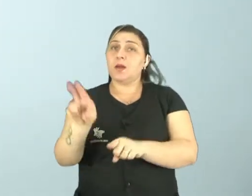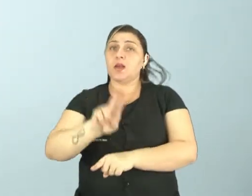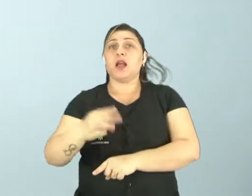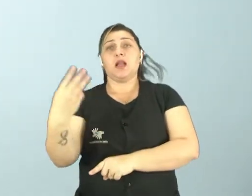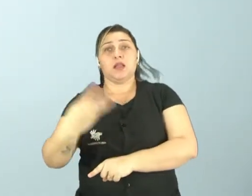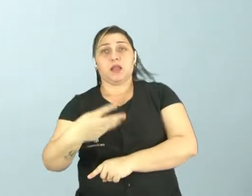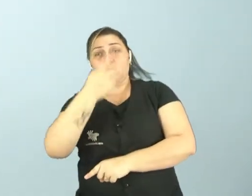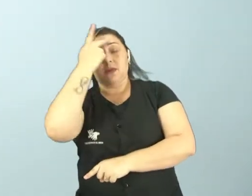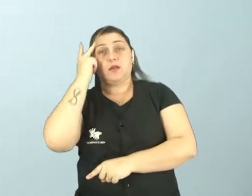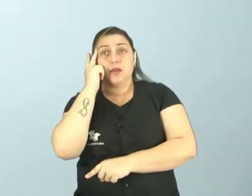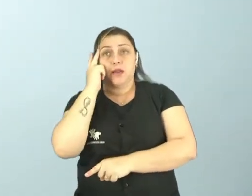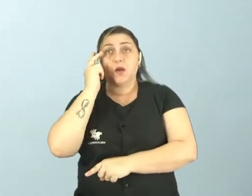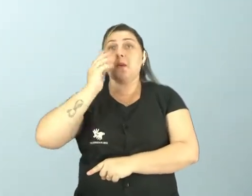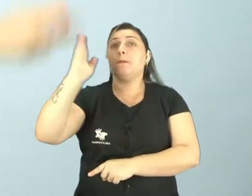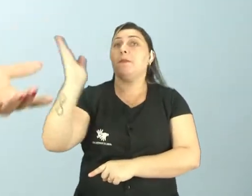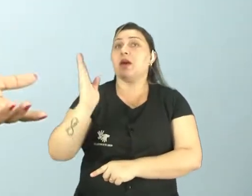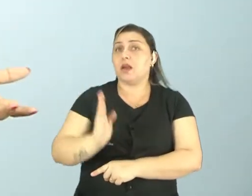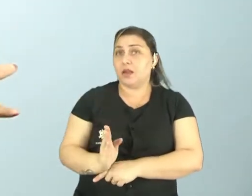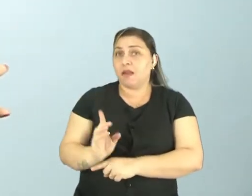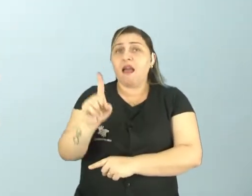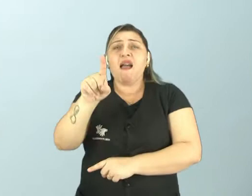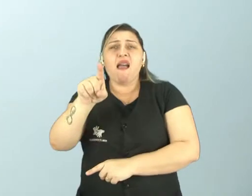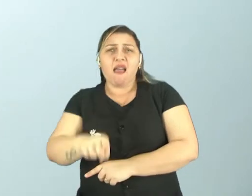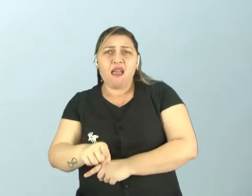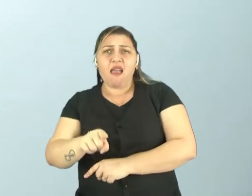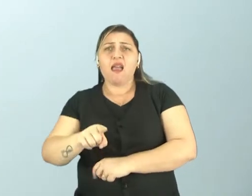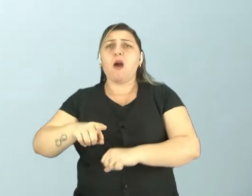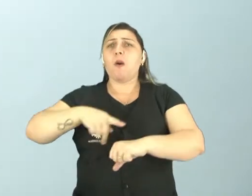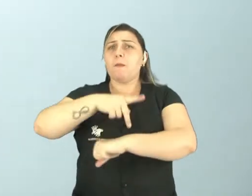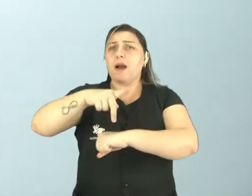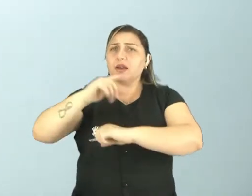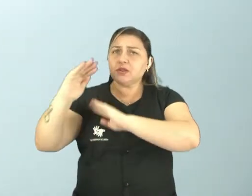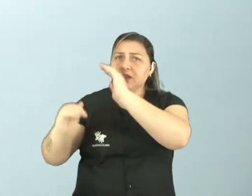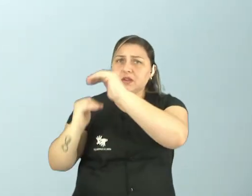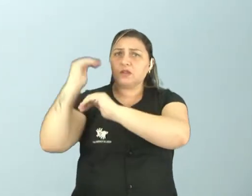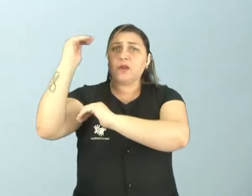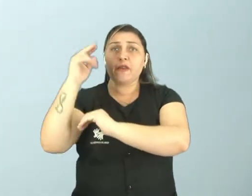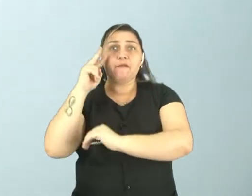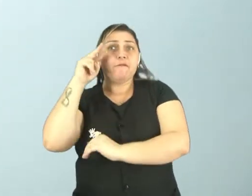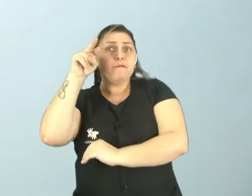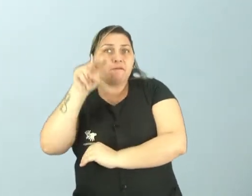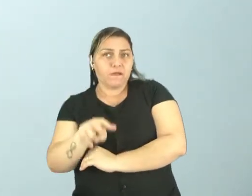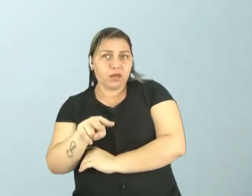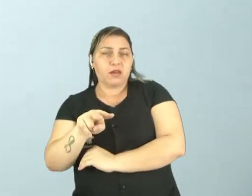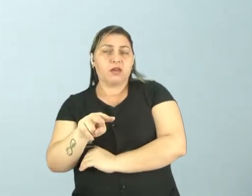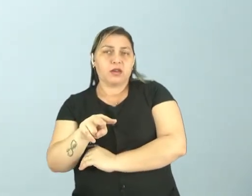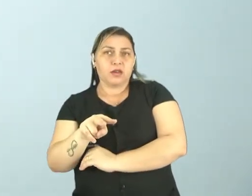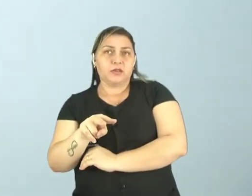pessoa, onde eu digo, o Brasil é um país em desenvolvimento. Vejam que eu